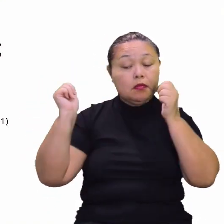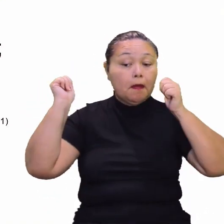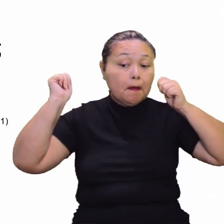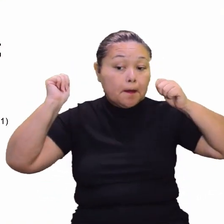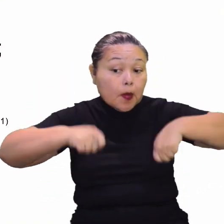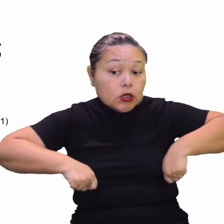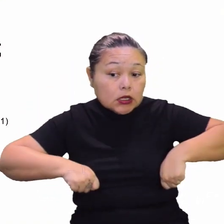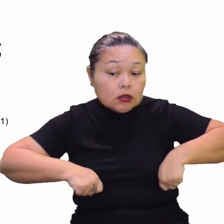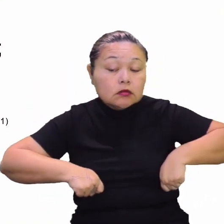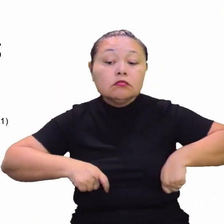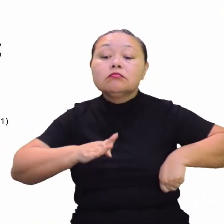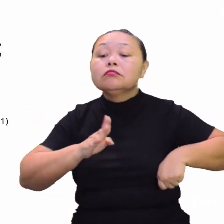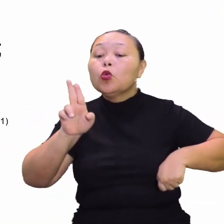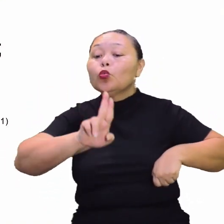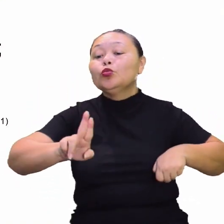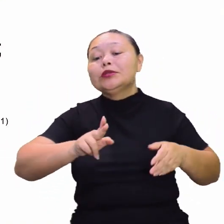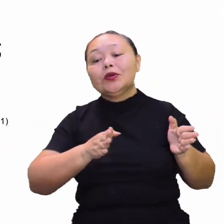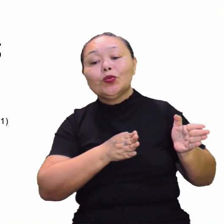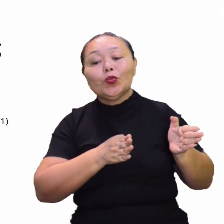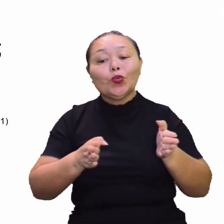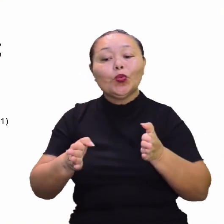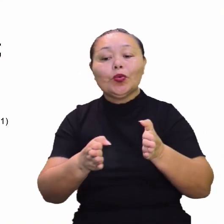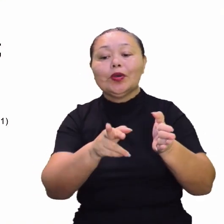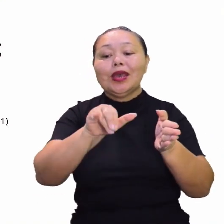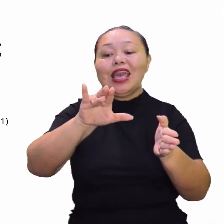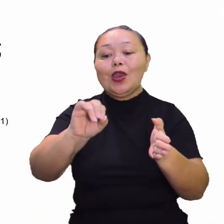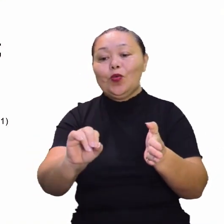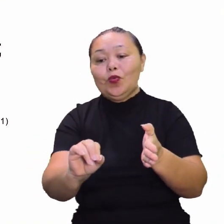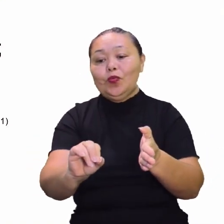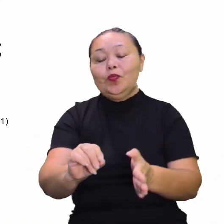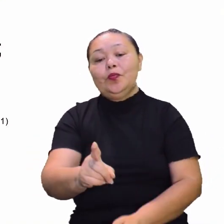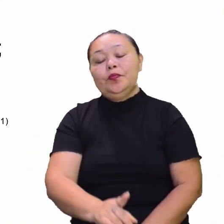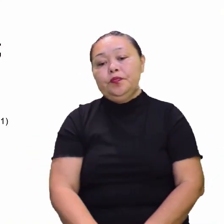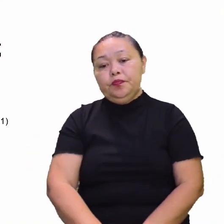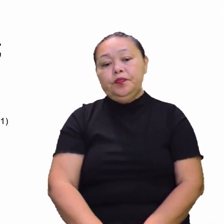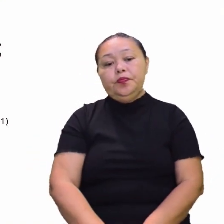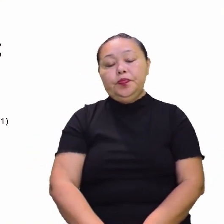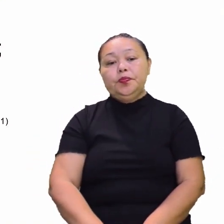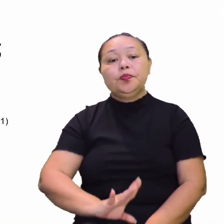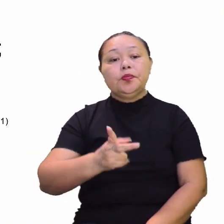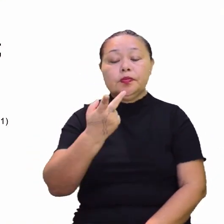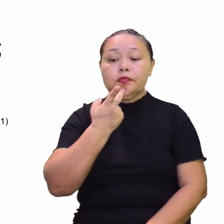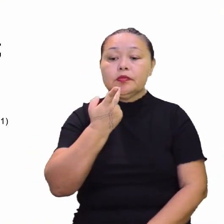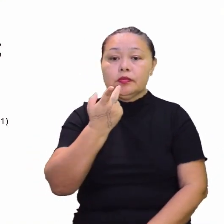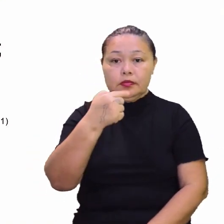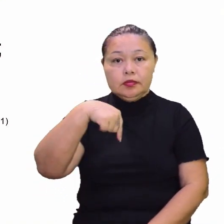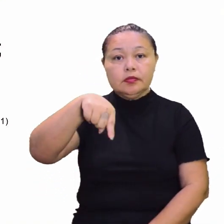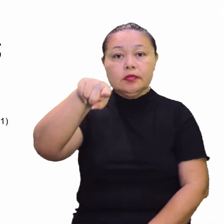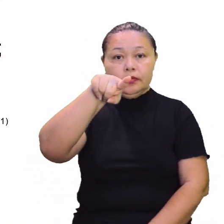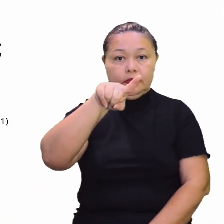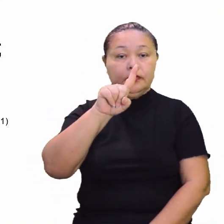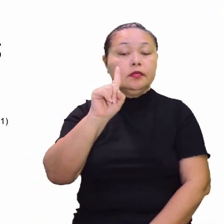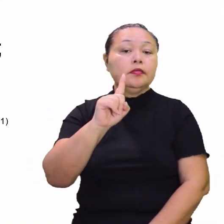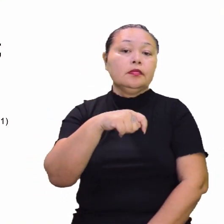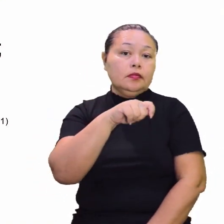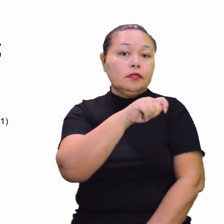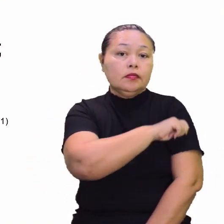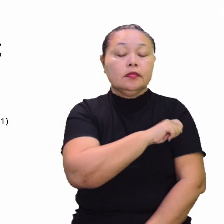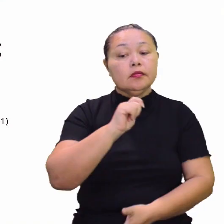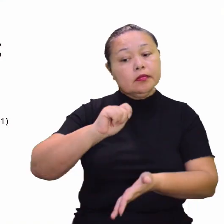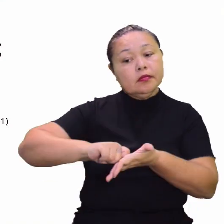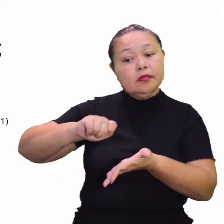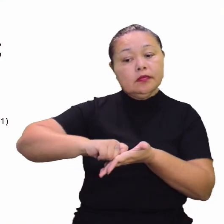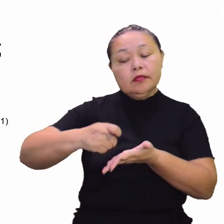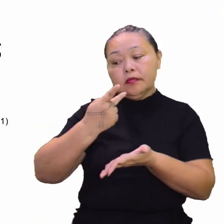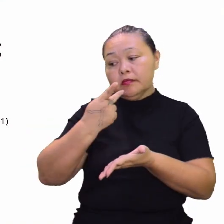poderia ser pelos rios. Com certeza. E aí a gente tem que falar, e você, aluno, tem que anotar o seguinte, aquilo